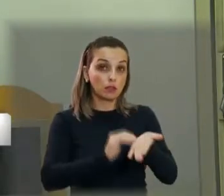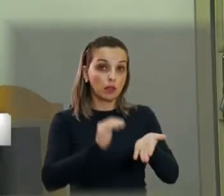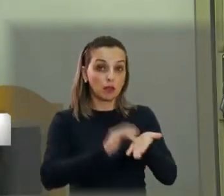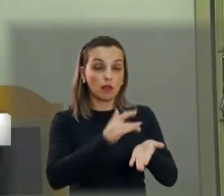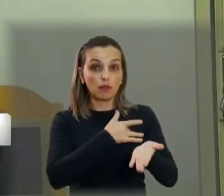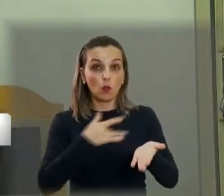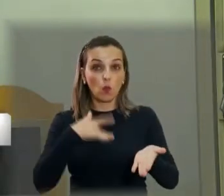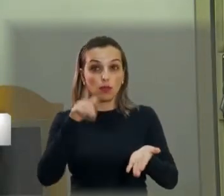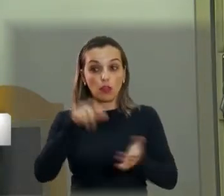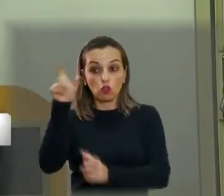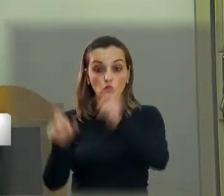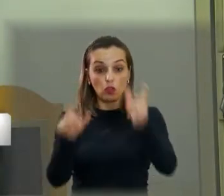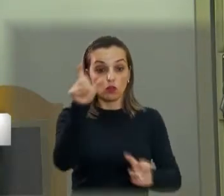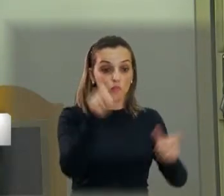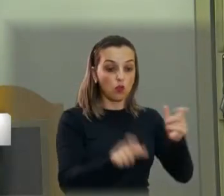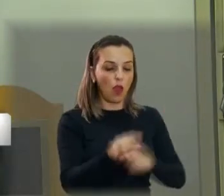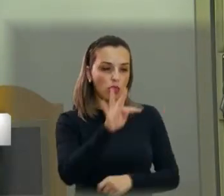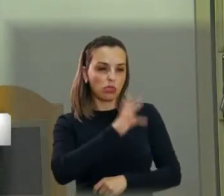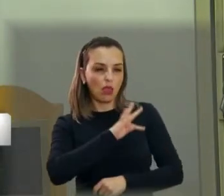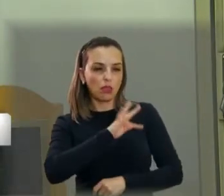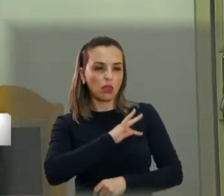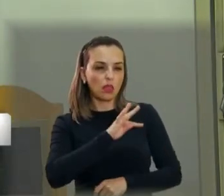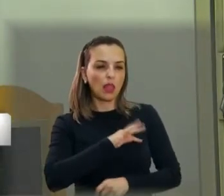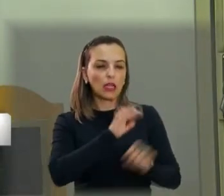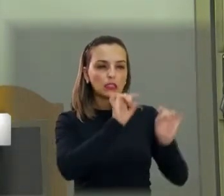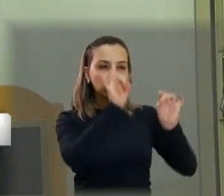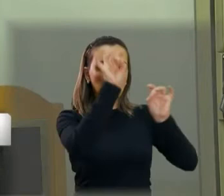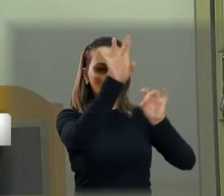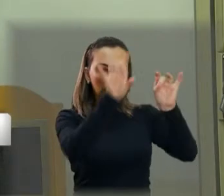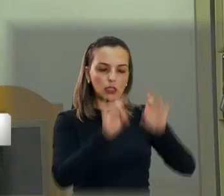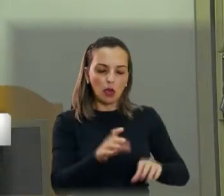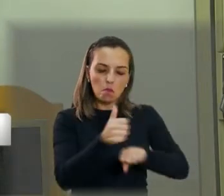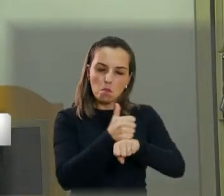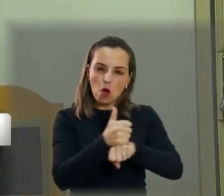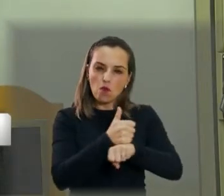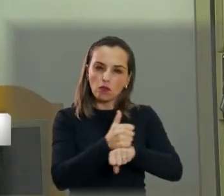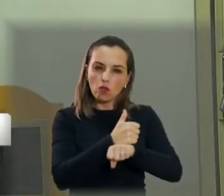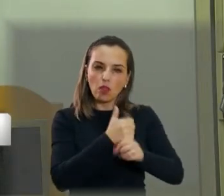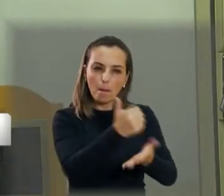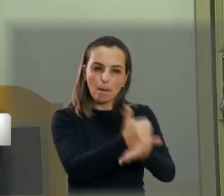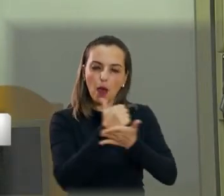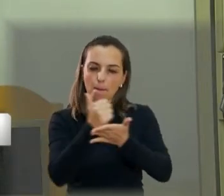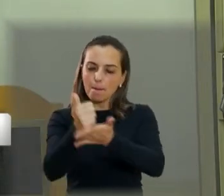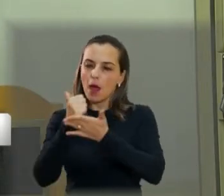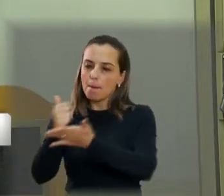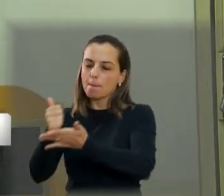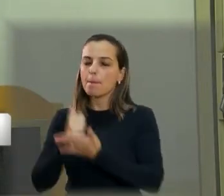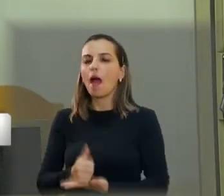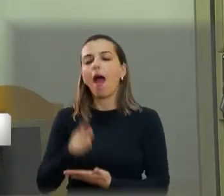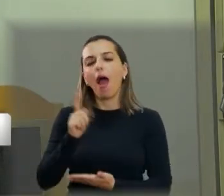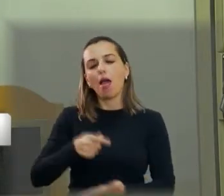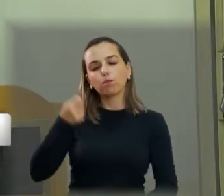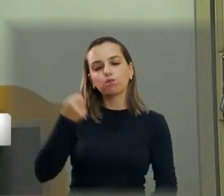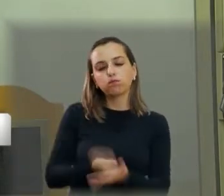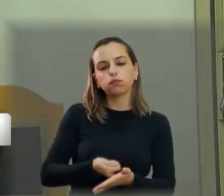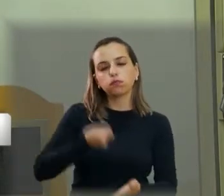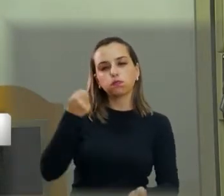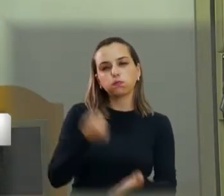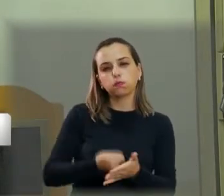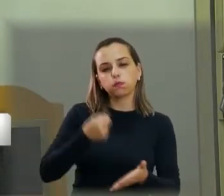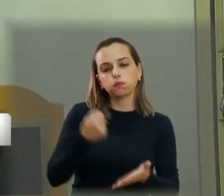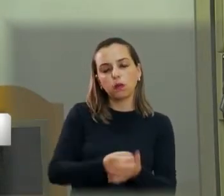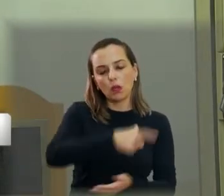os especialistas, os técnicos da própria secretaria, sempre buscar apoio. Foi uma luta incansável no ano